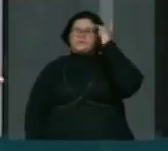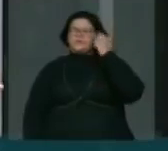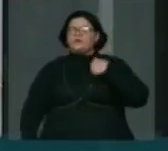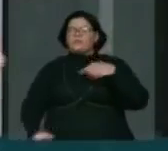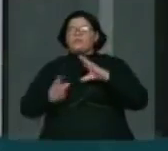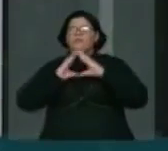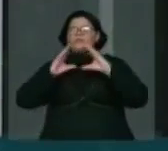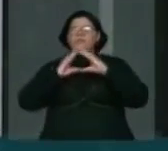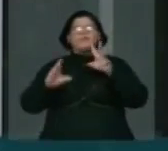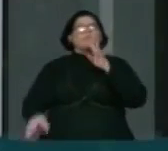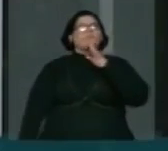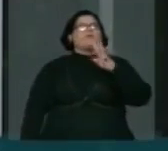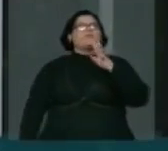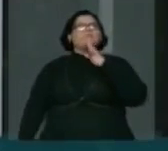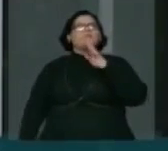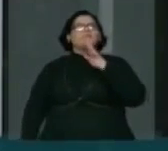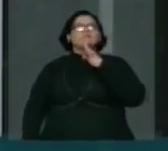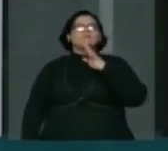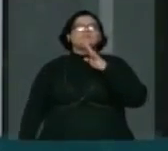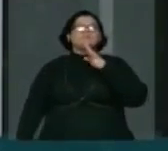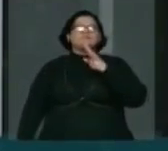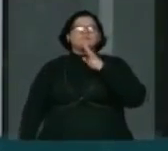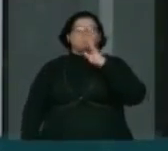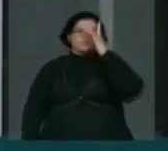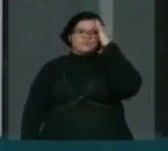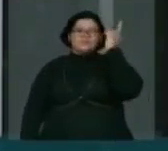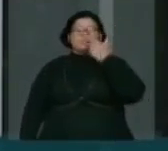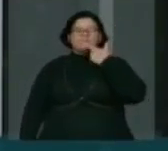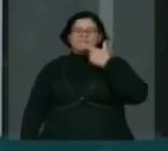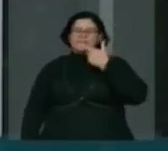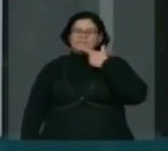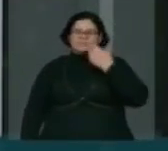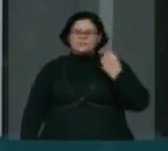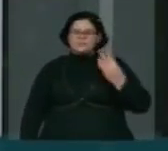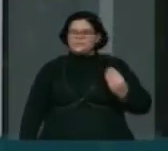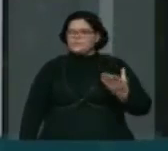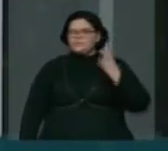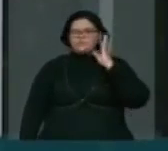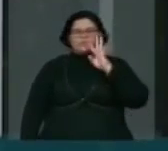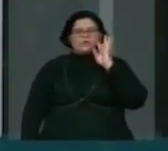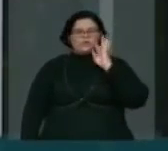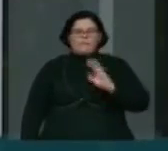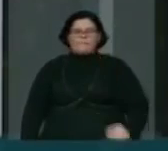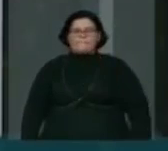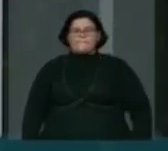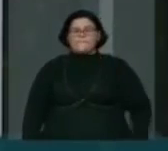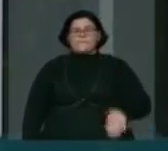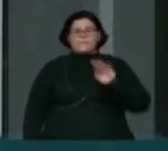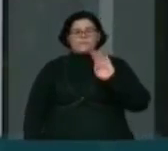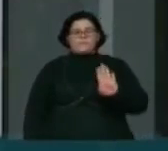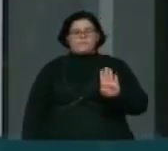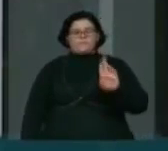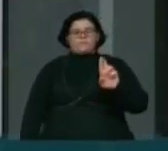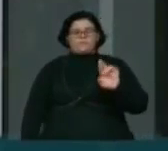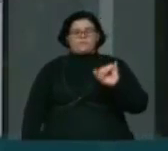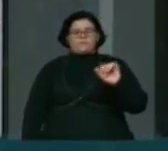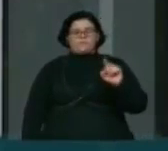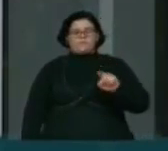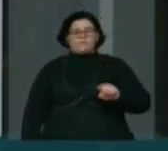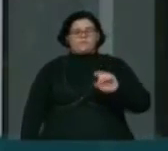ele, inclusive conviveu com seu senso de humor muito apurado. O Brizola